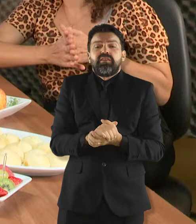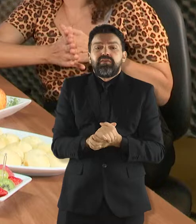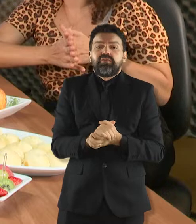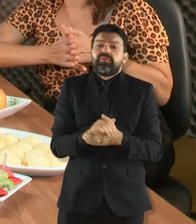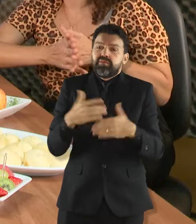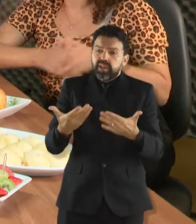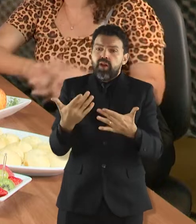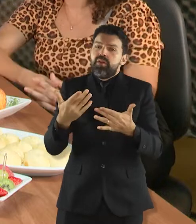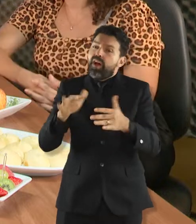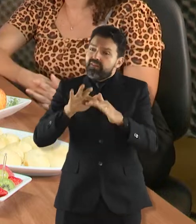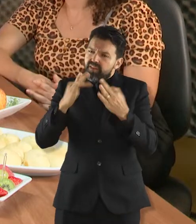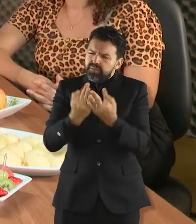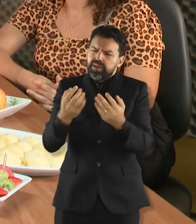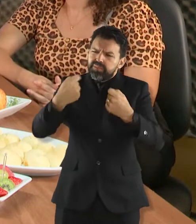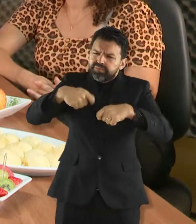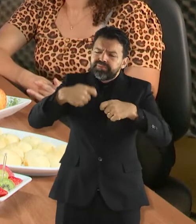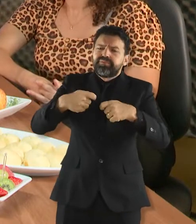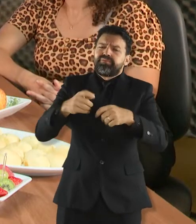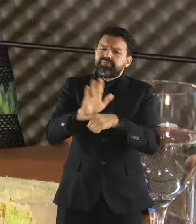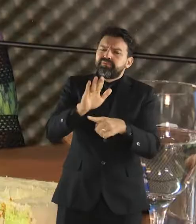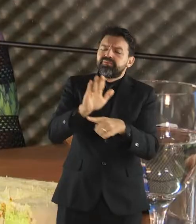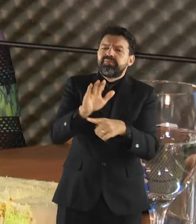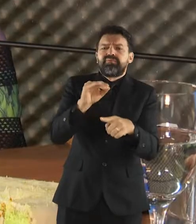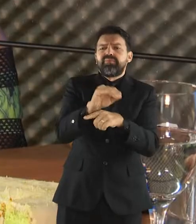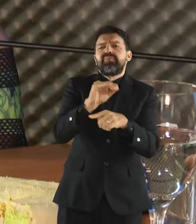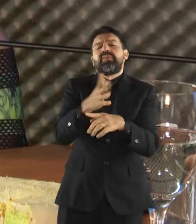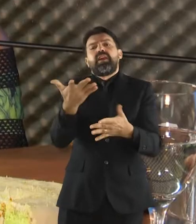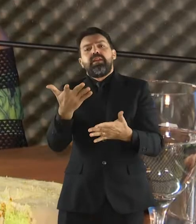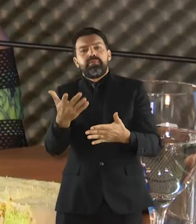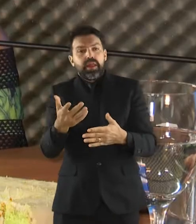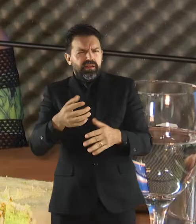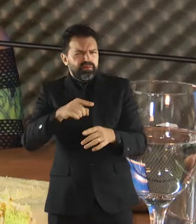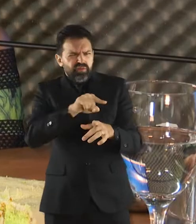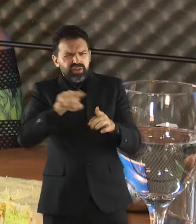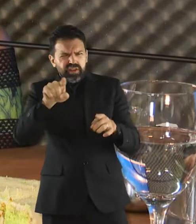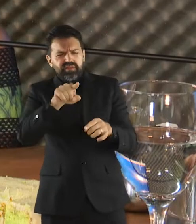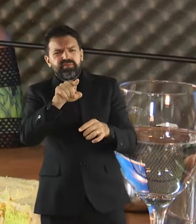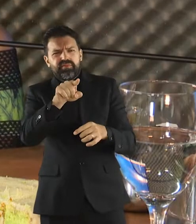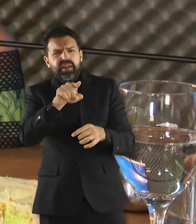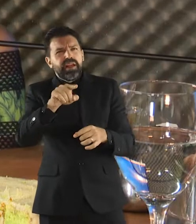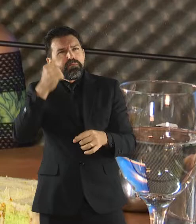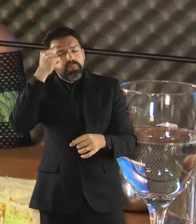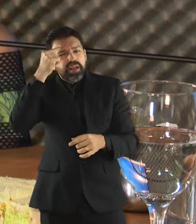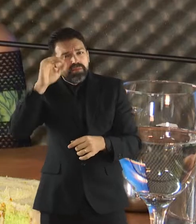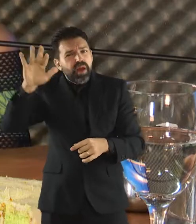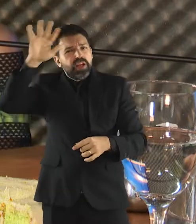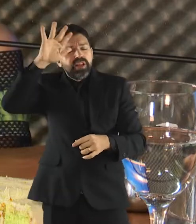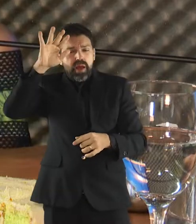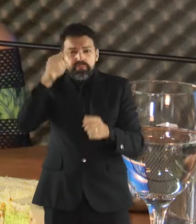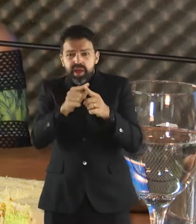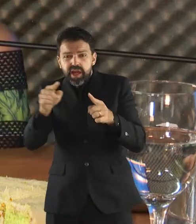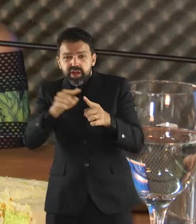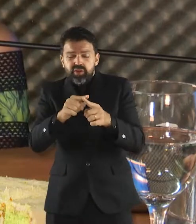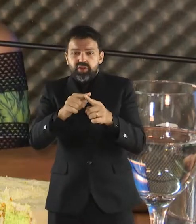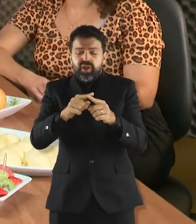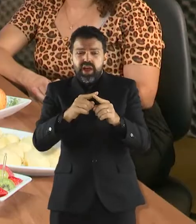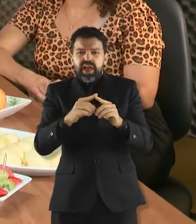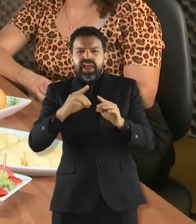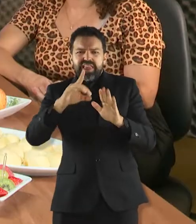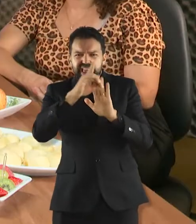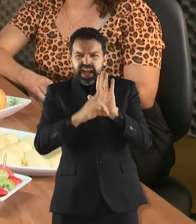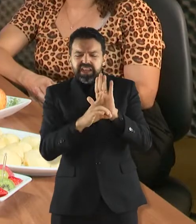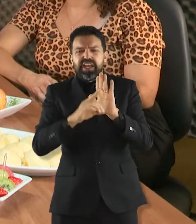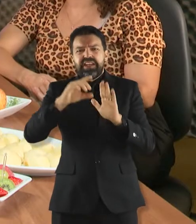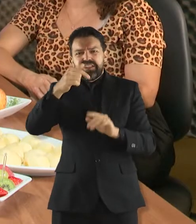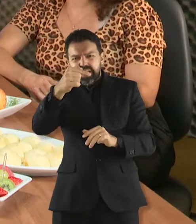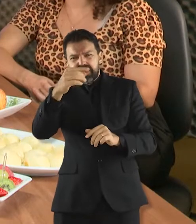de todo mundo estar envolvido, né? Se a gente volta um pouco na história, né? A década de 80, 70, 80 era uma década muito difícil para o pobre estudar, né? Nossa